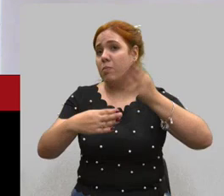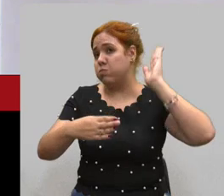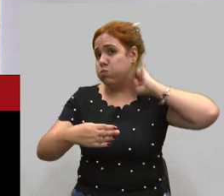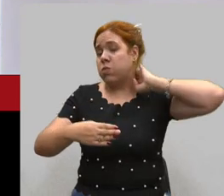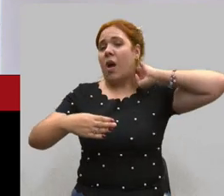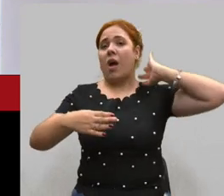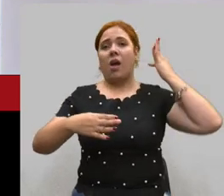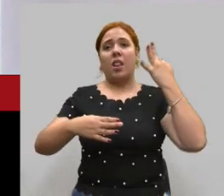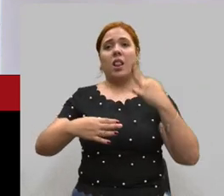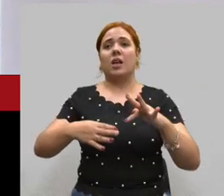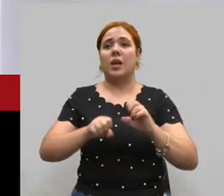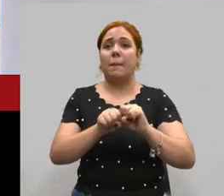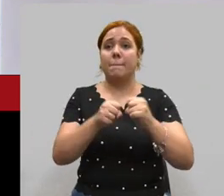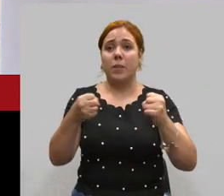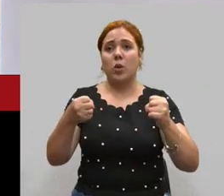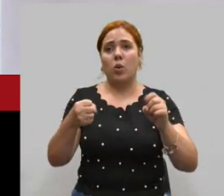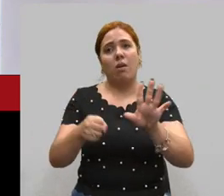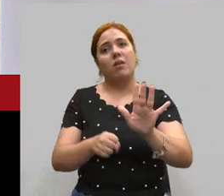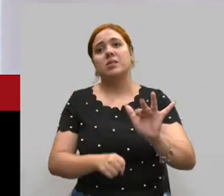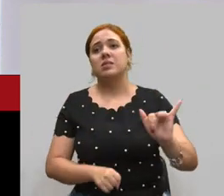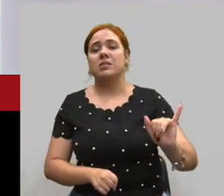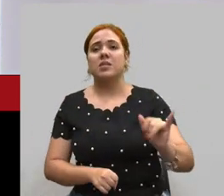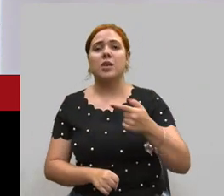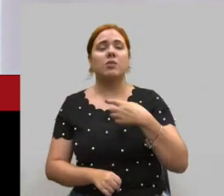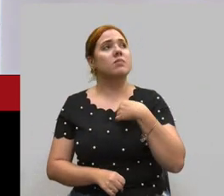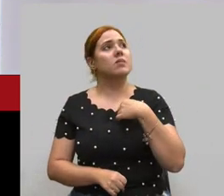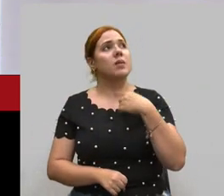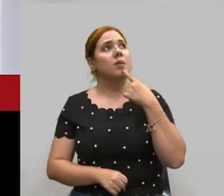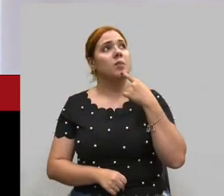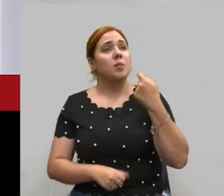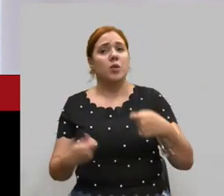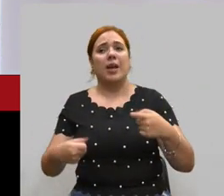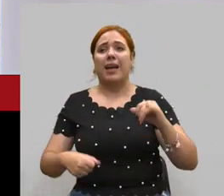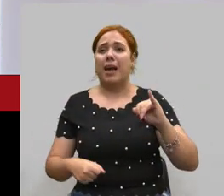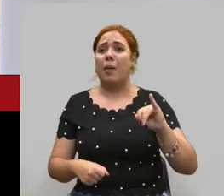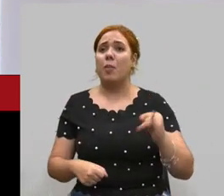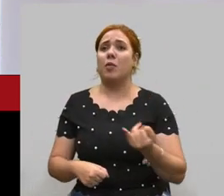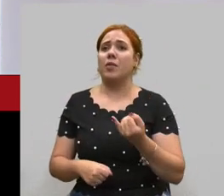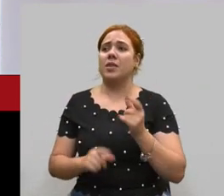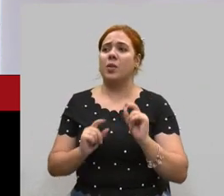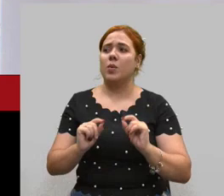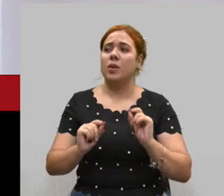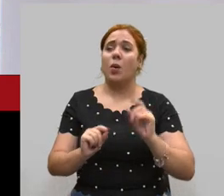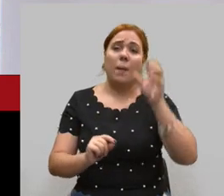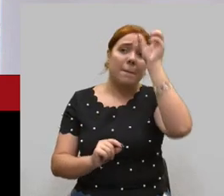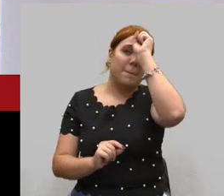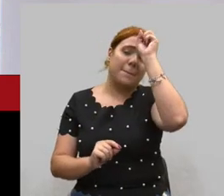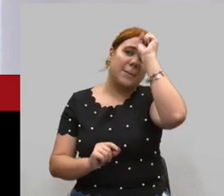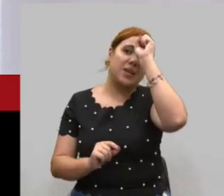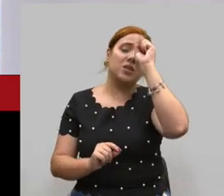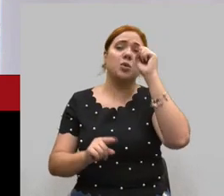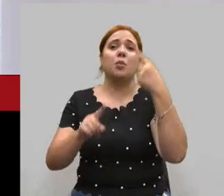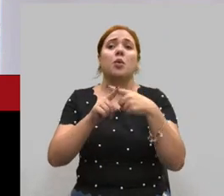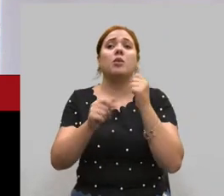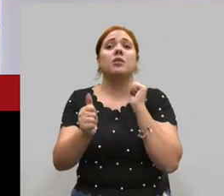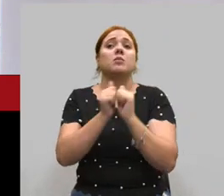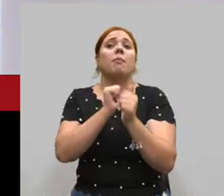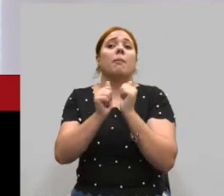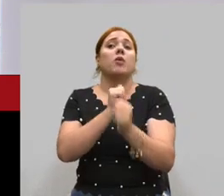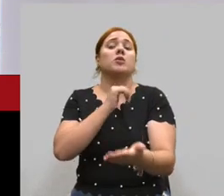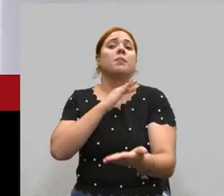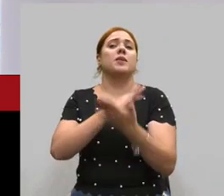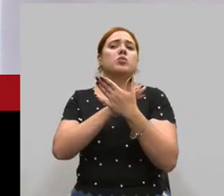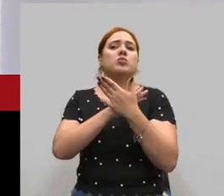eu tive de colocar em prática tudo que eu tinha aprendido com o esporte toda essa mentalidade que o esporte me trouxe e isso fez Total